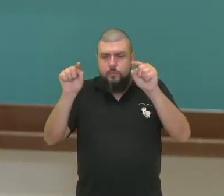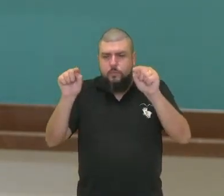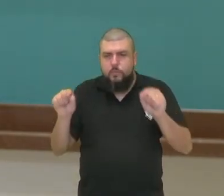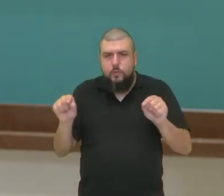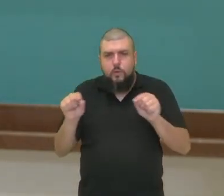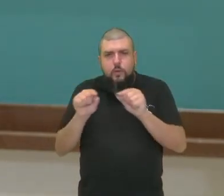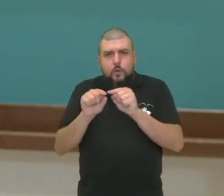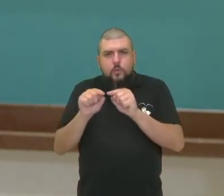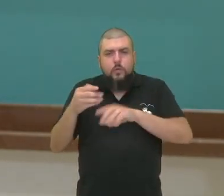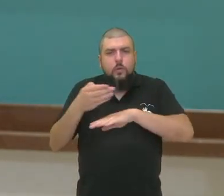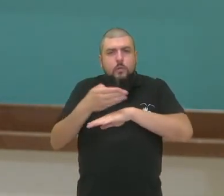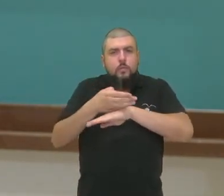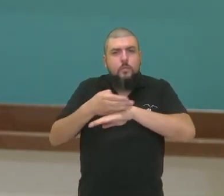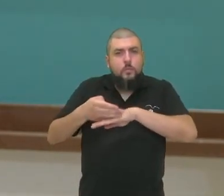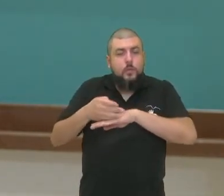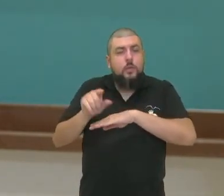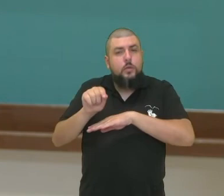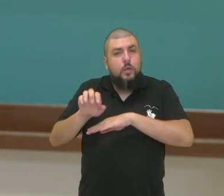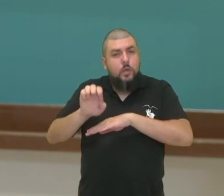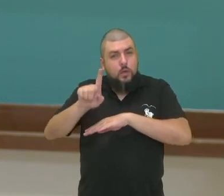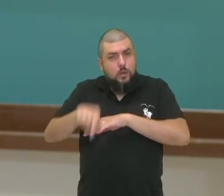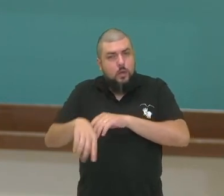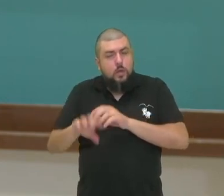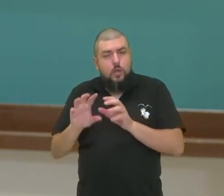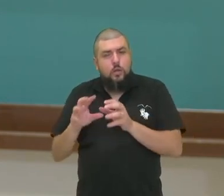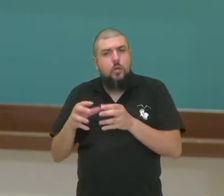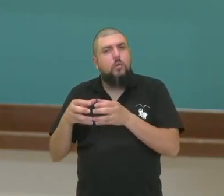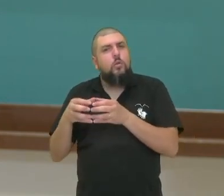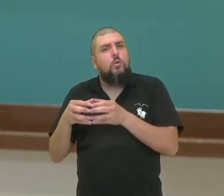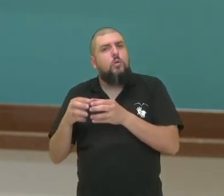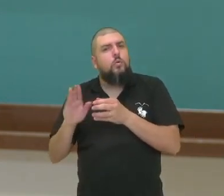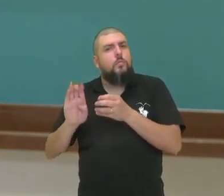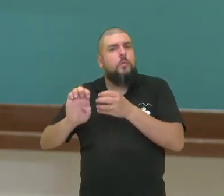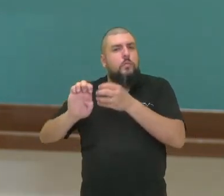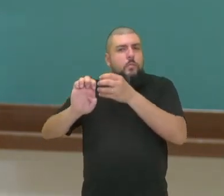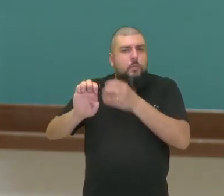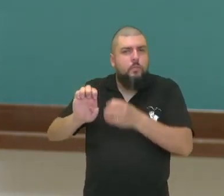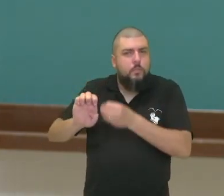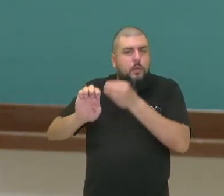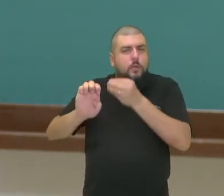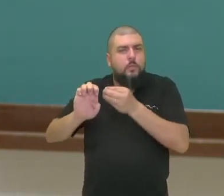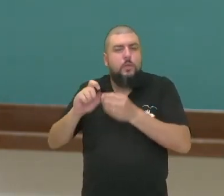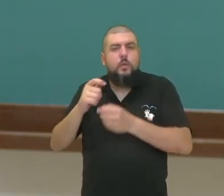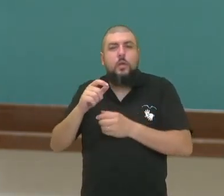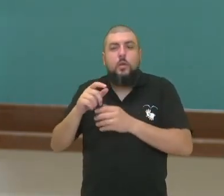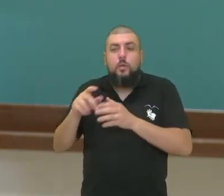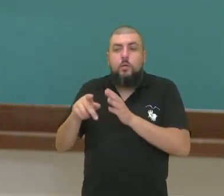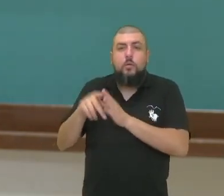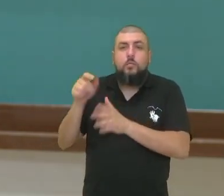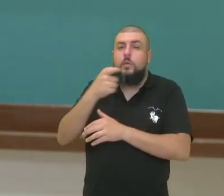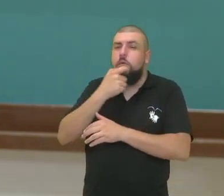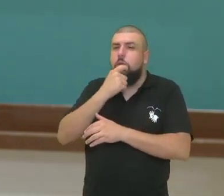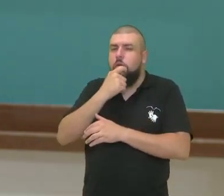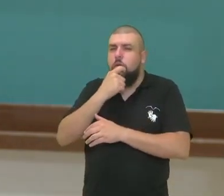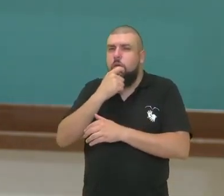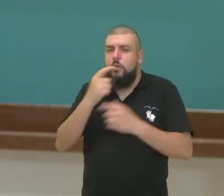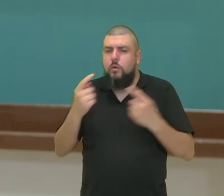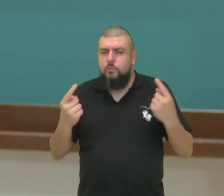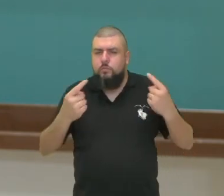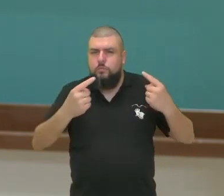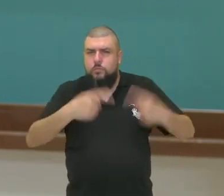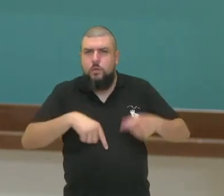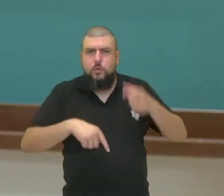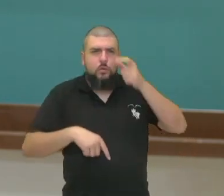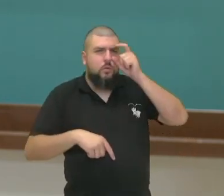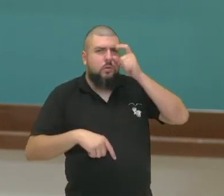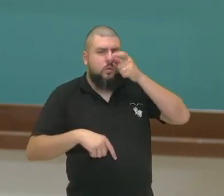filósofos conhecidos como os empiristas britânicos, todos eles comprando uma briga com Descartes, dizendo que